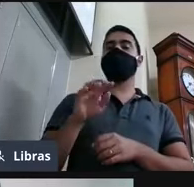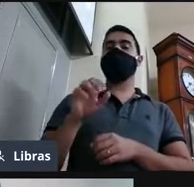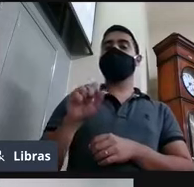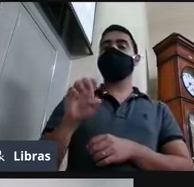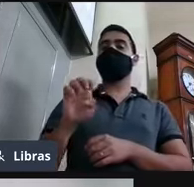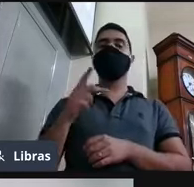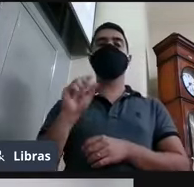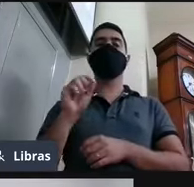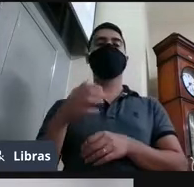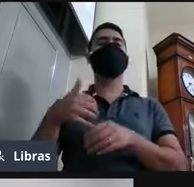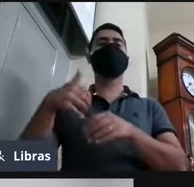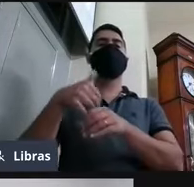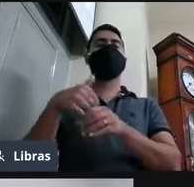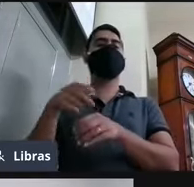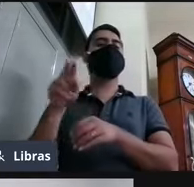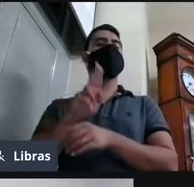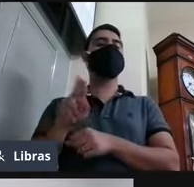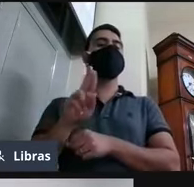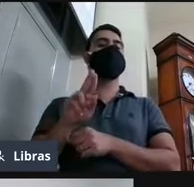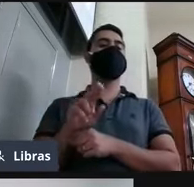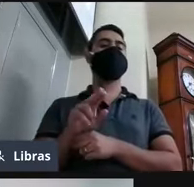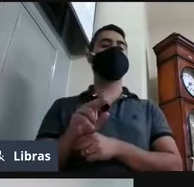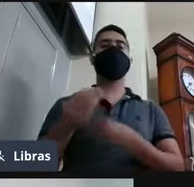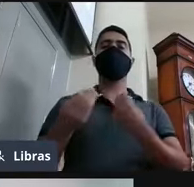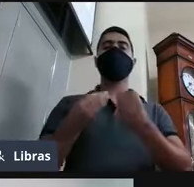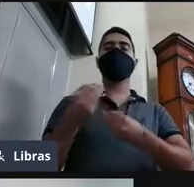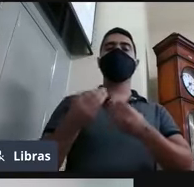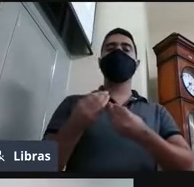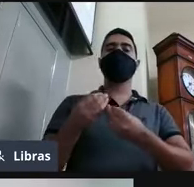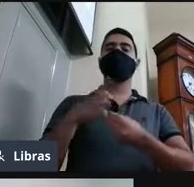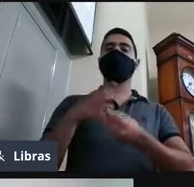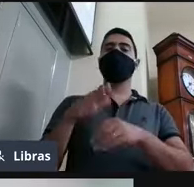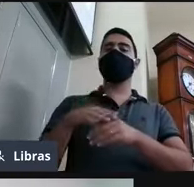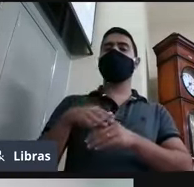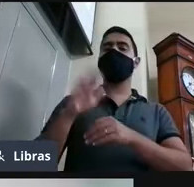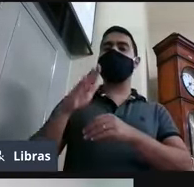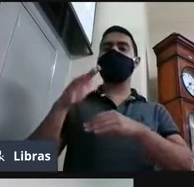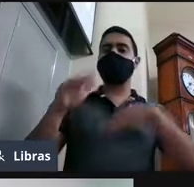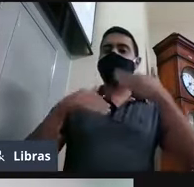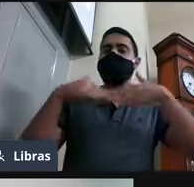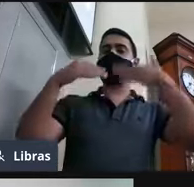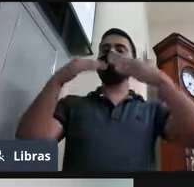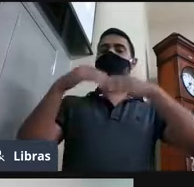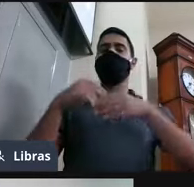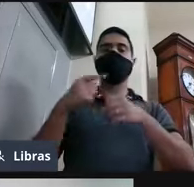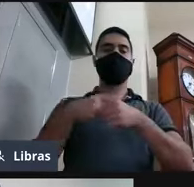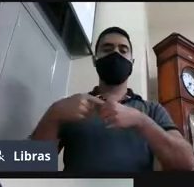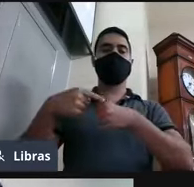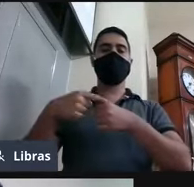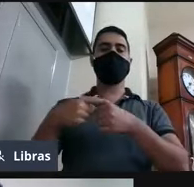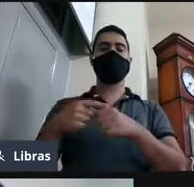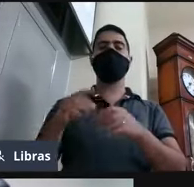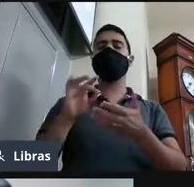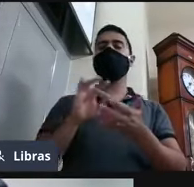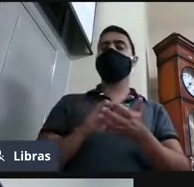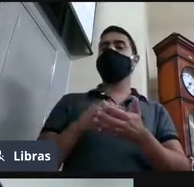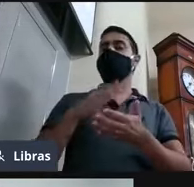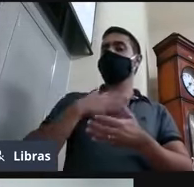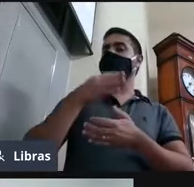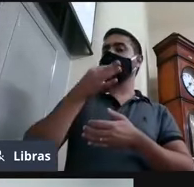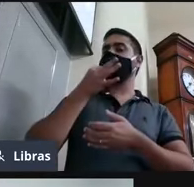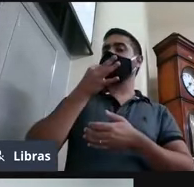royalties do petróleo sejam utilizados de forma a trazer mais desenvolvimento para o nosso município. Então, na verdade, na minha